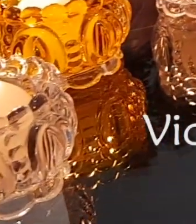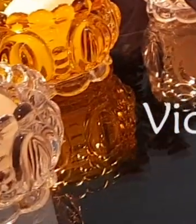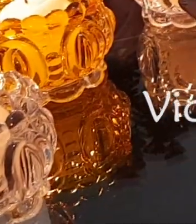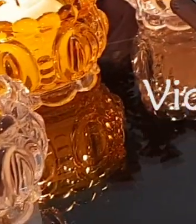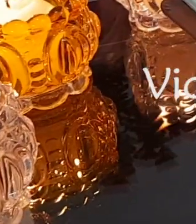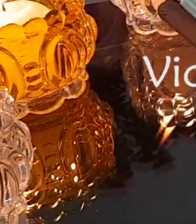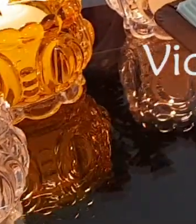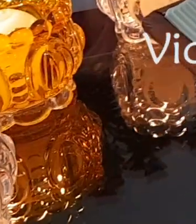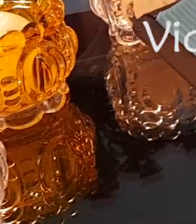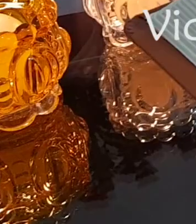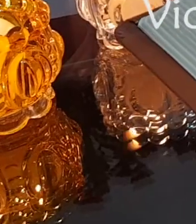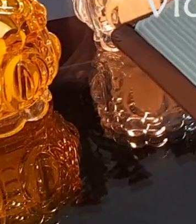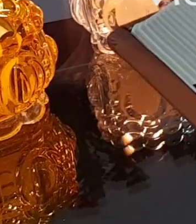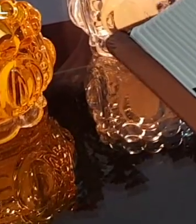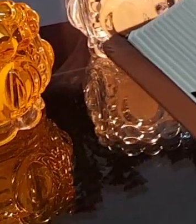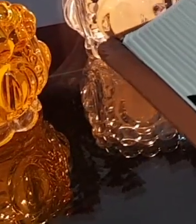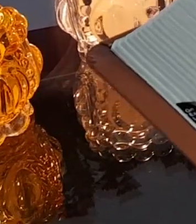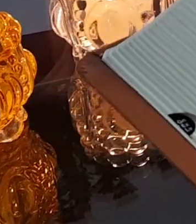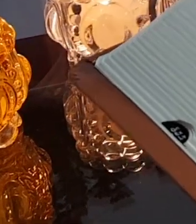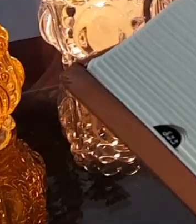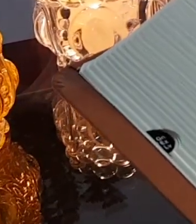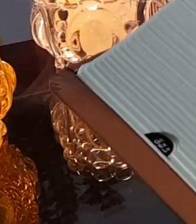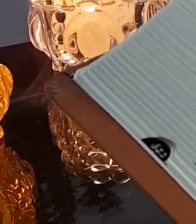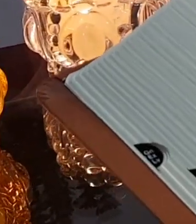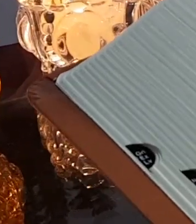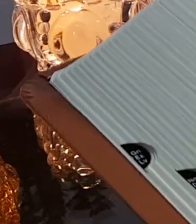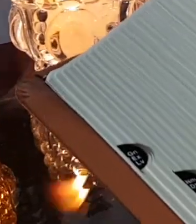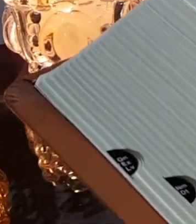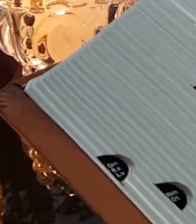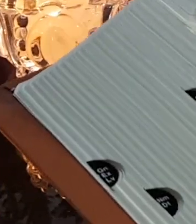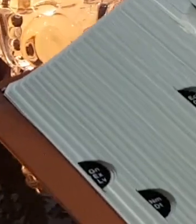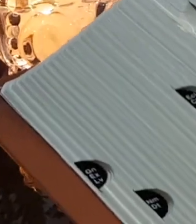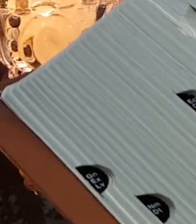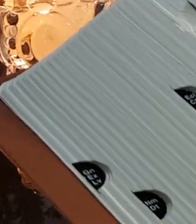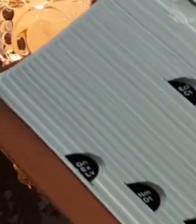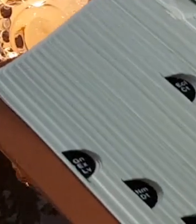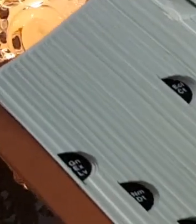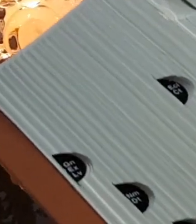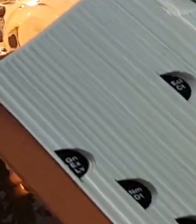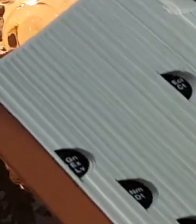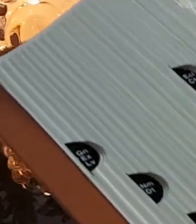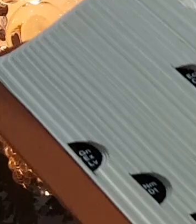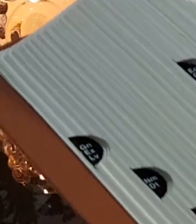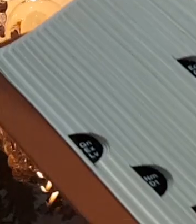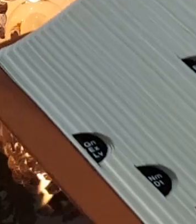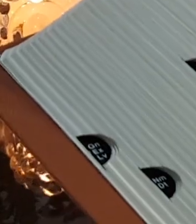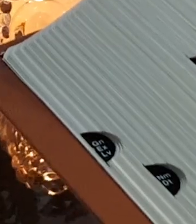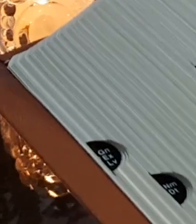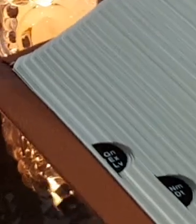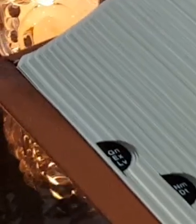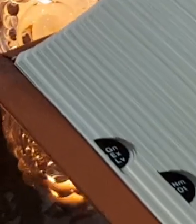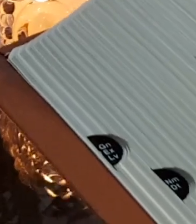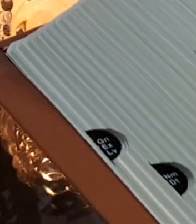Sicut in cielo et in terra, pane nostro